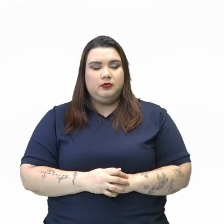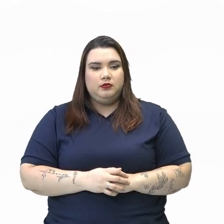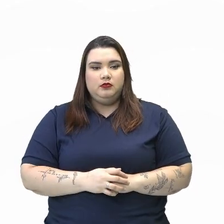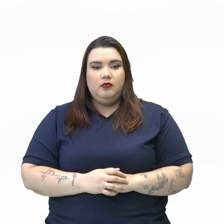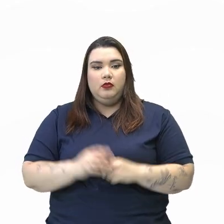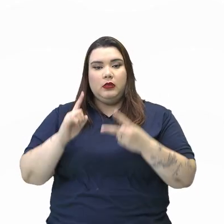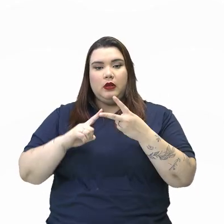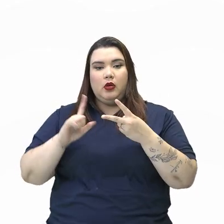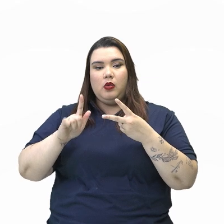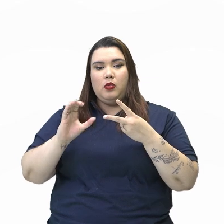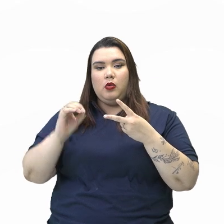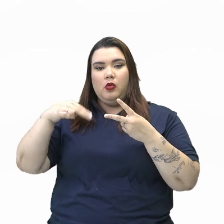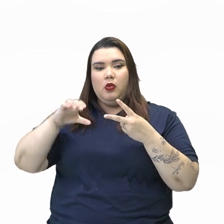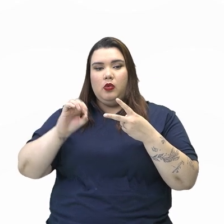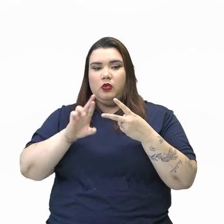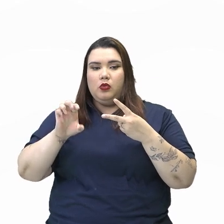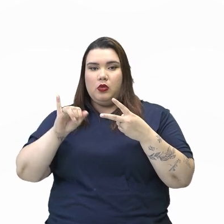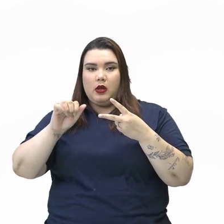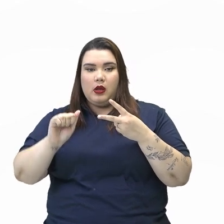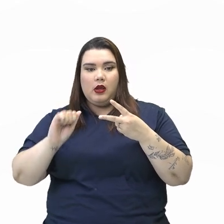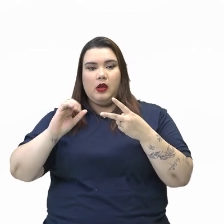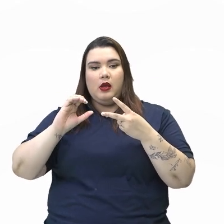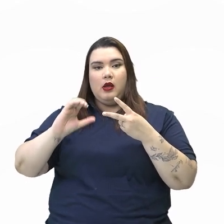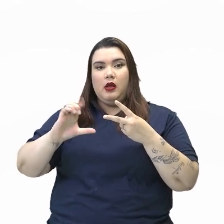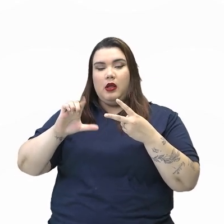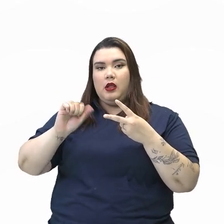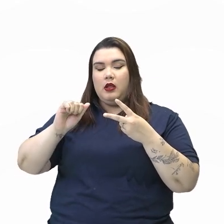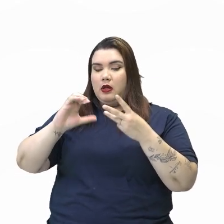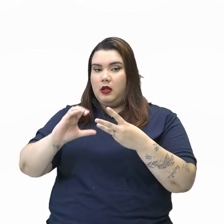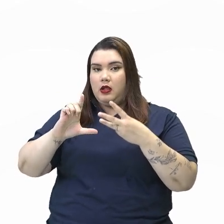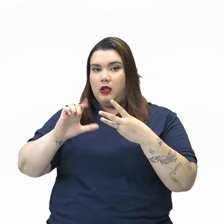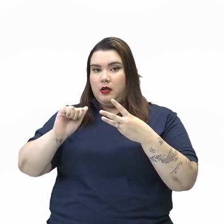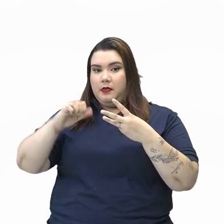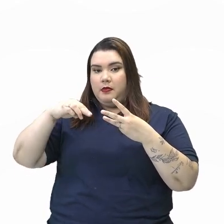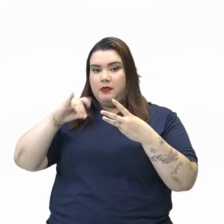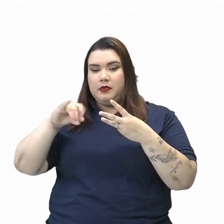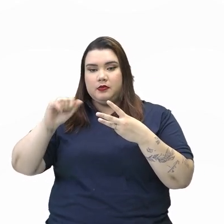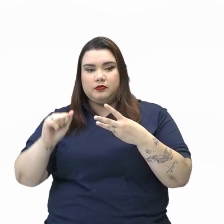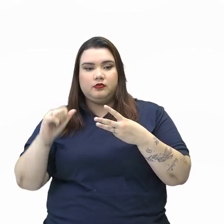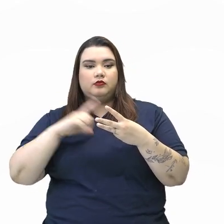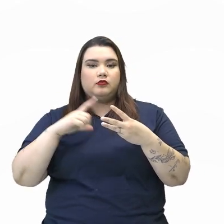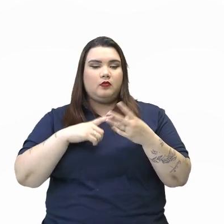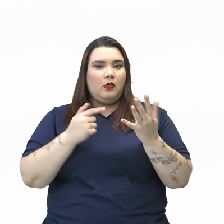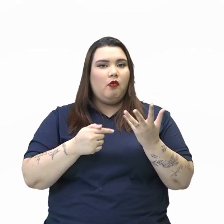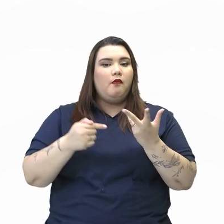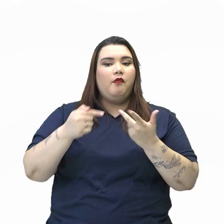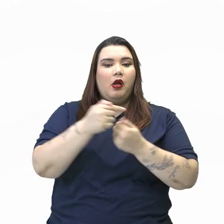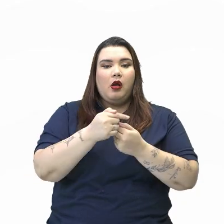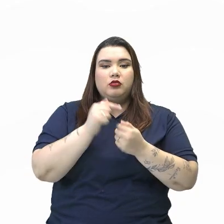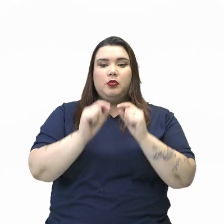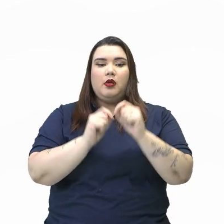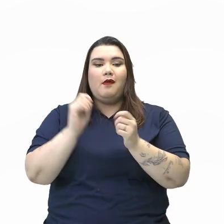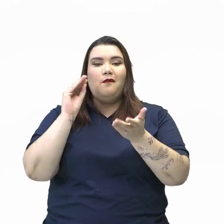A gonorreia e a clamídia, elas são subdiagnosticadas, né, por N motivos, né, um deles aqui é